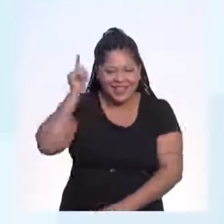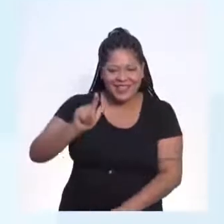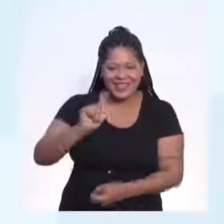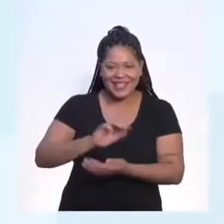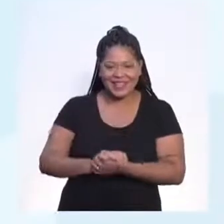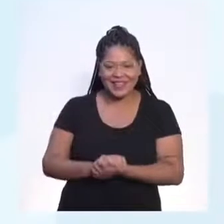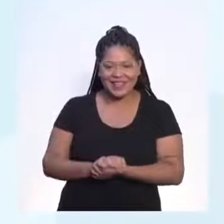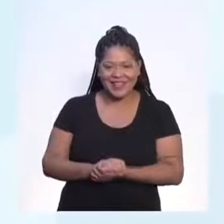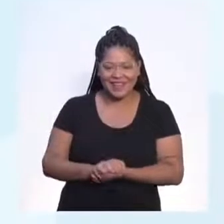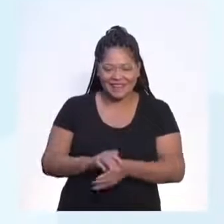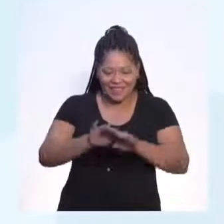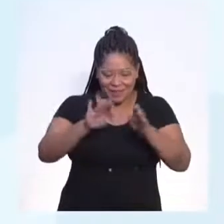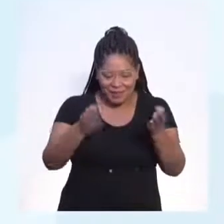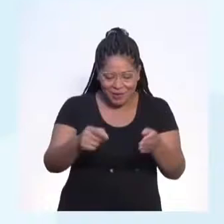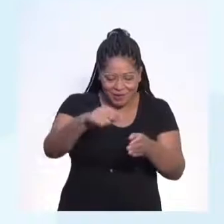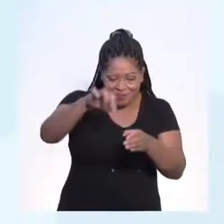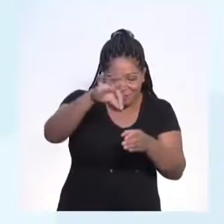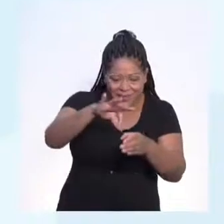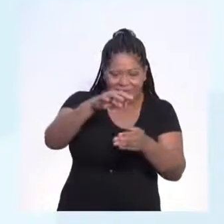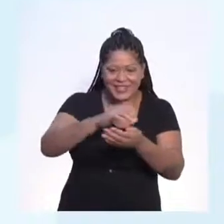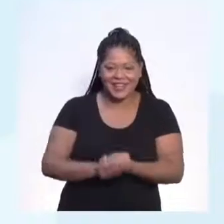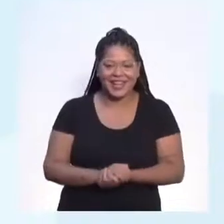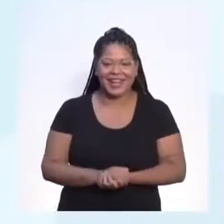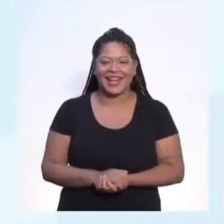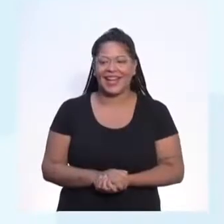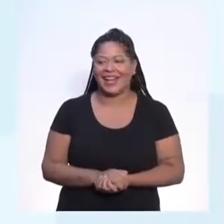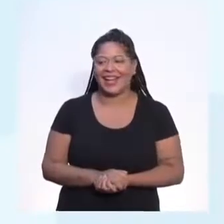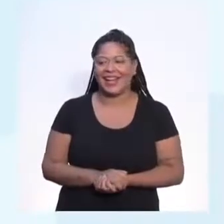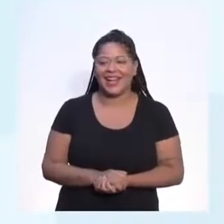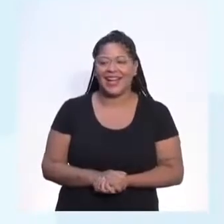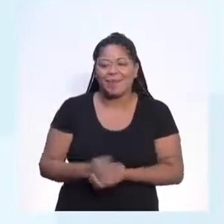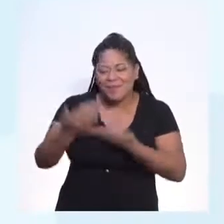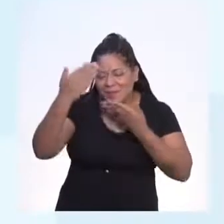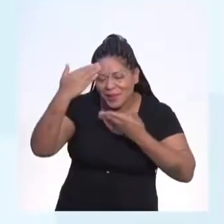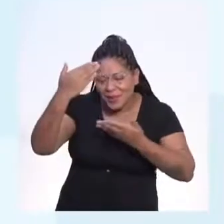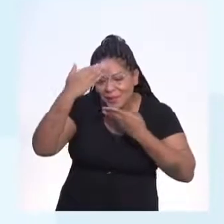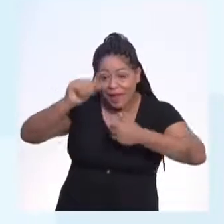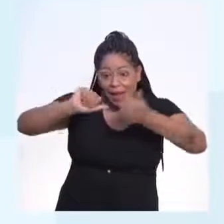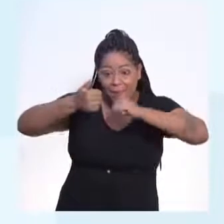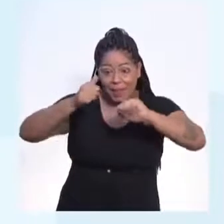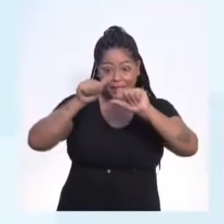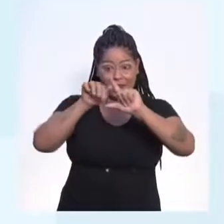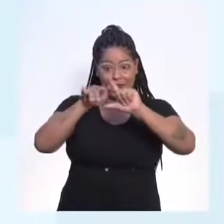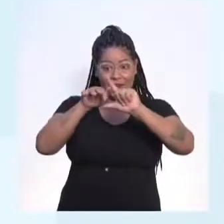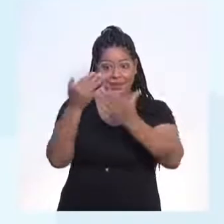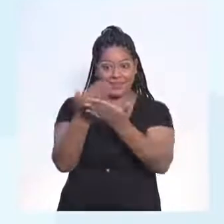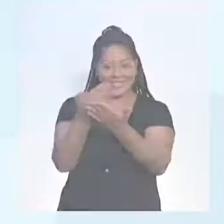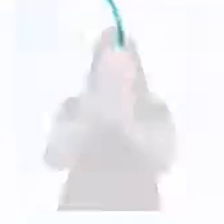Arrasamos. Perfeito. Bacana. Muito obrigada, professores. Avaliem a nossa aula. Tchau, tchau. Tchau, tchau.